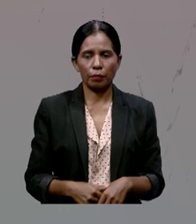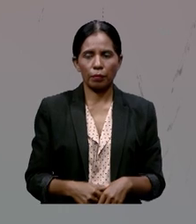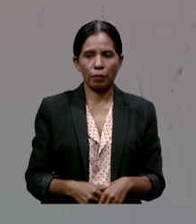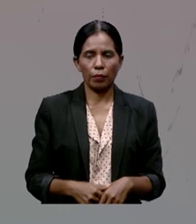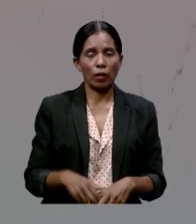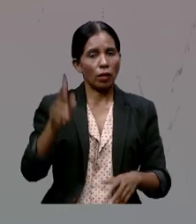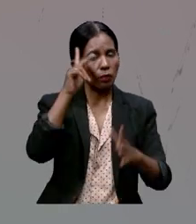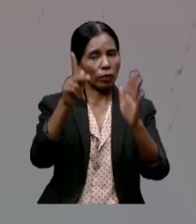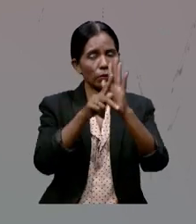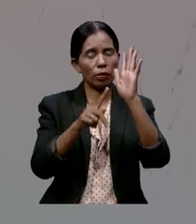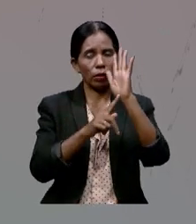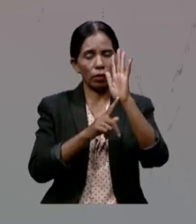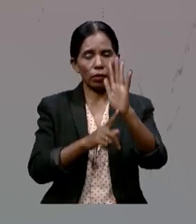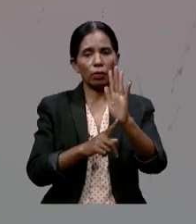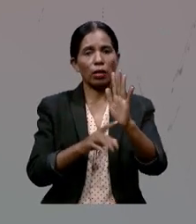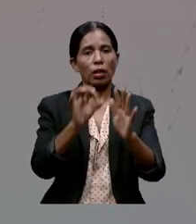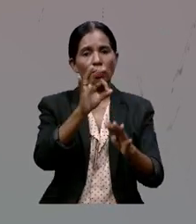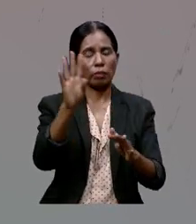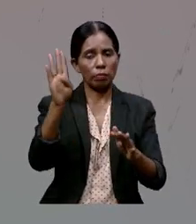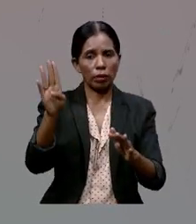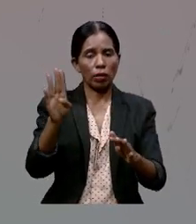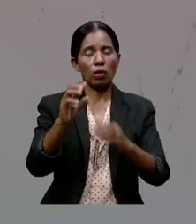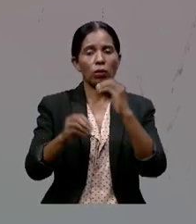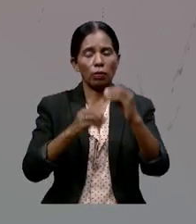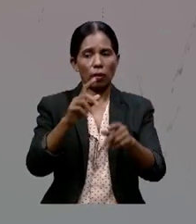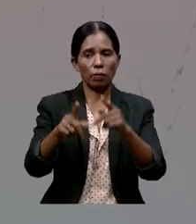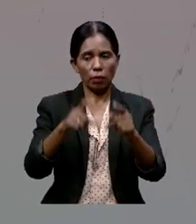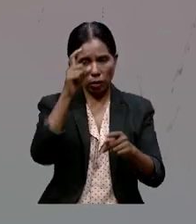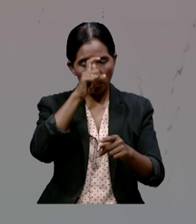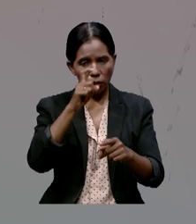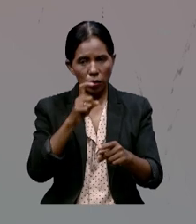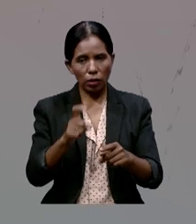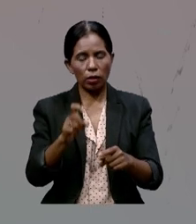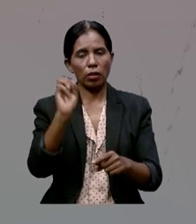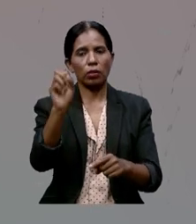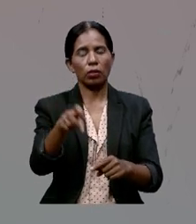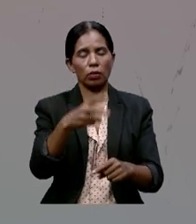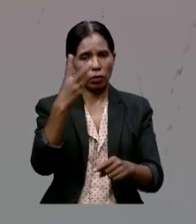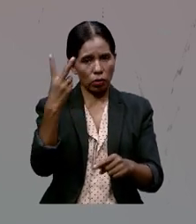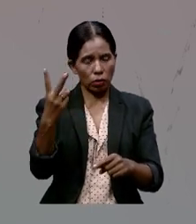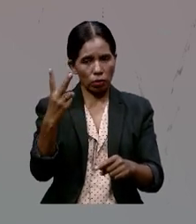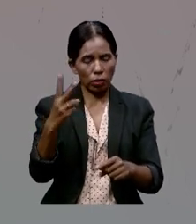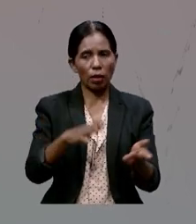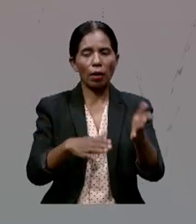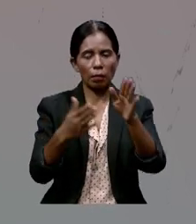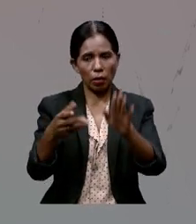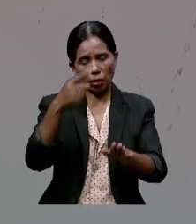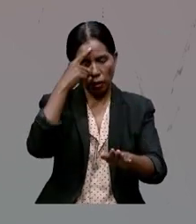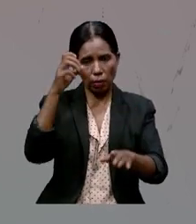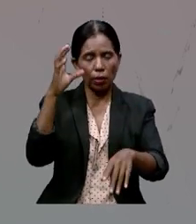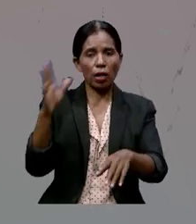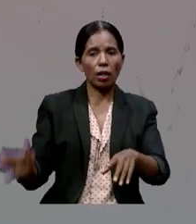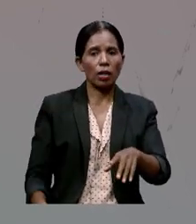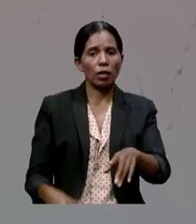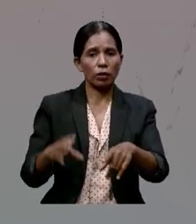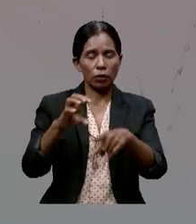Foto nebe spalha iha media sosial kona ba sidadaun ida ho idade mais ou menos sanulu resin rua nebe mate tamba asutata